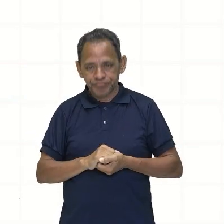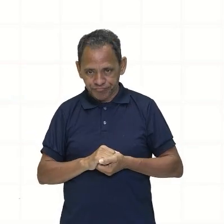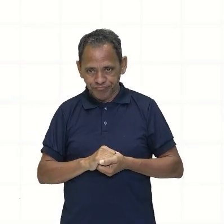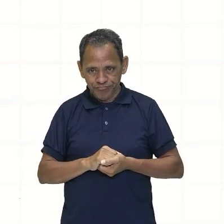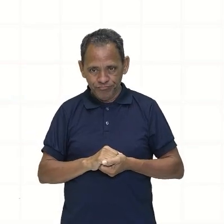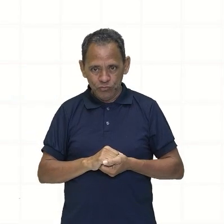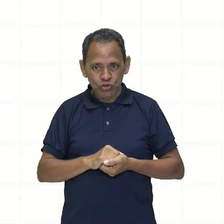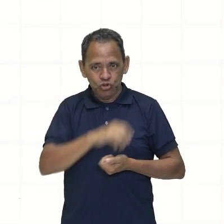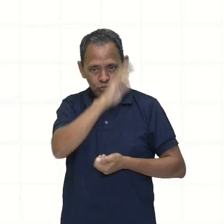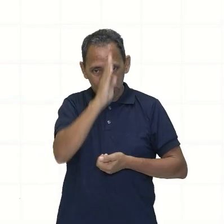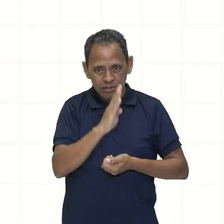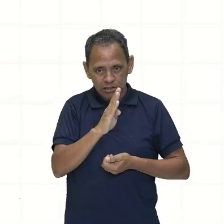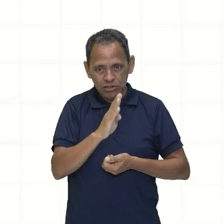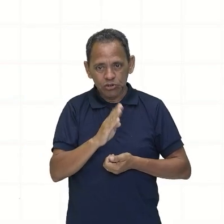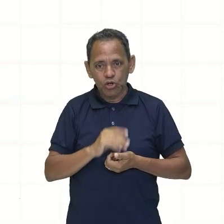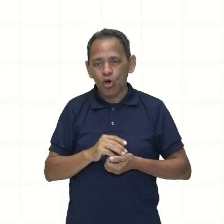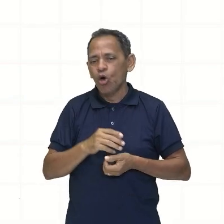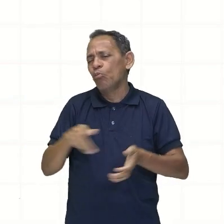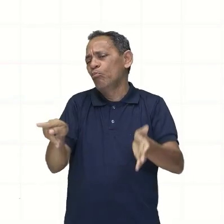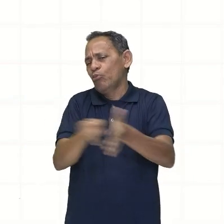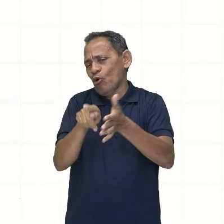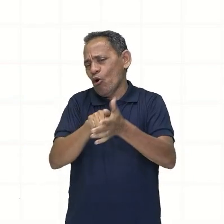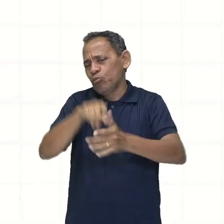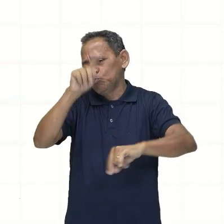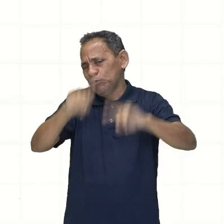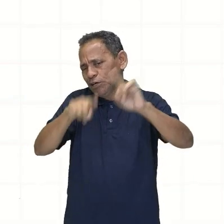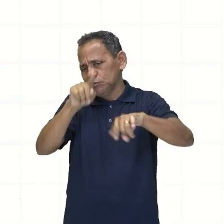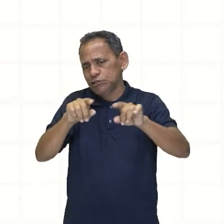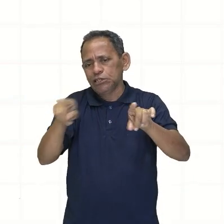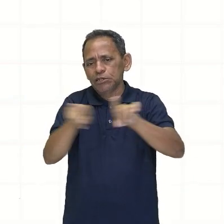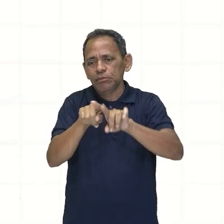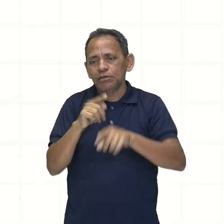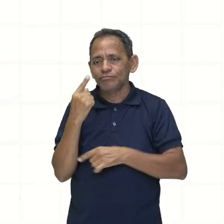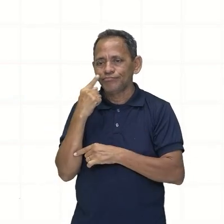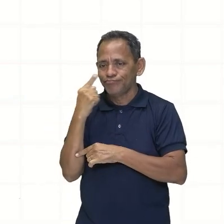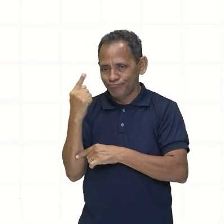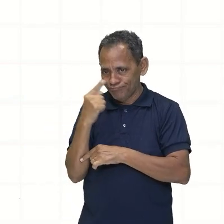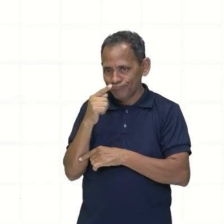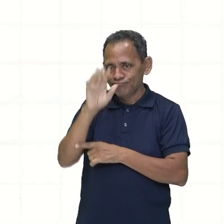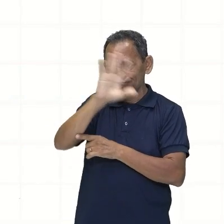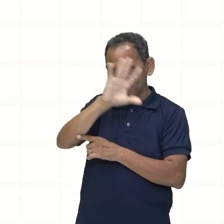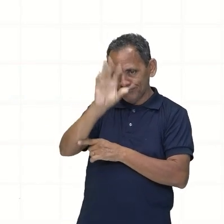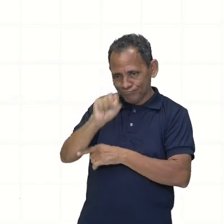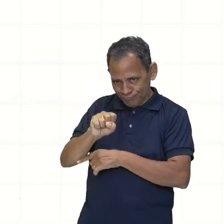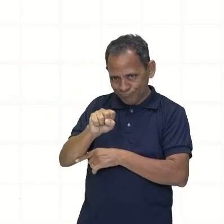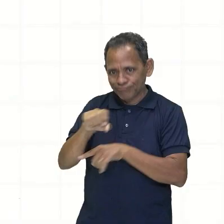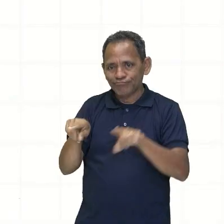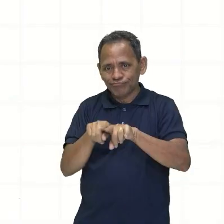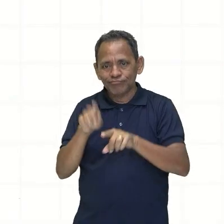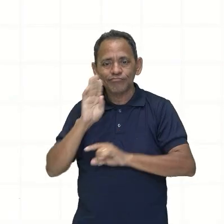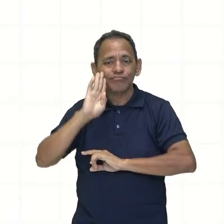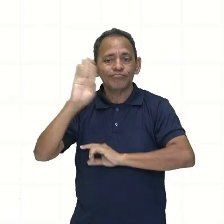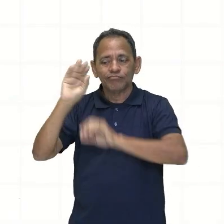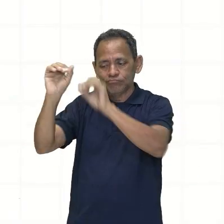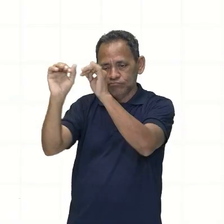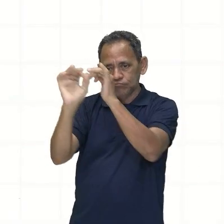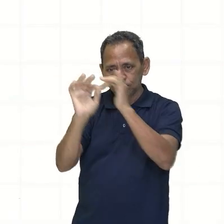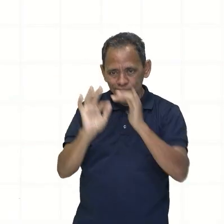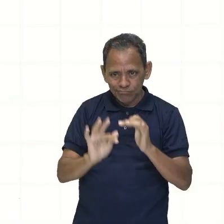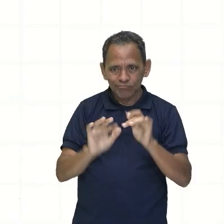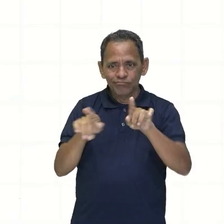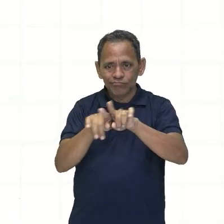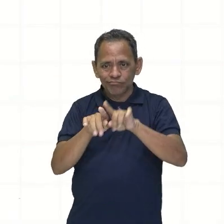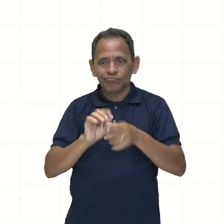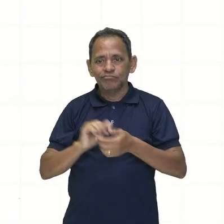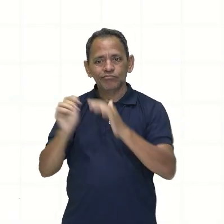como mercadorias. Aí no mapinha nós vamos observar, olha, esses principais fluxos migratórios. Então aí no mapa eu